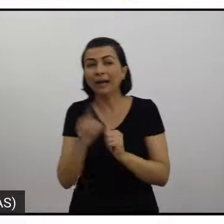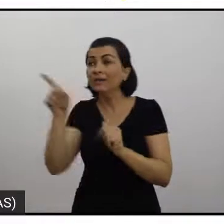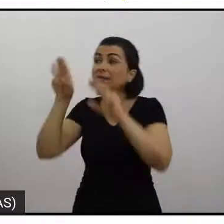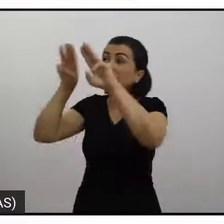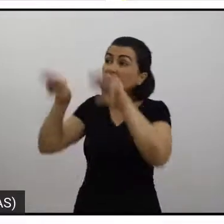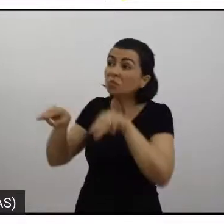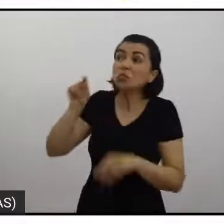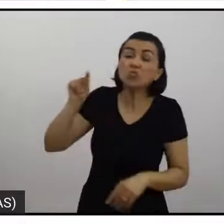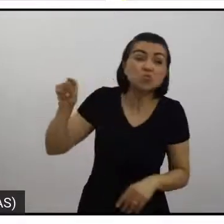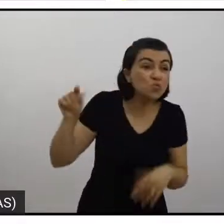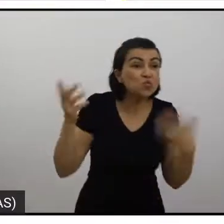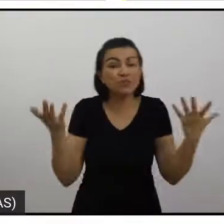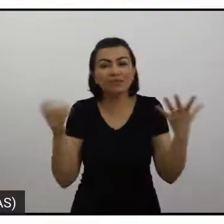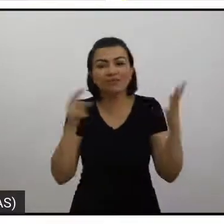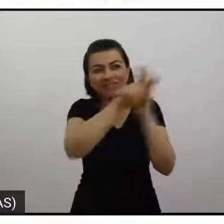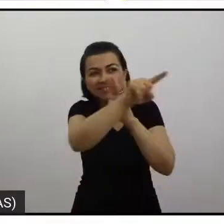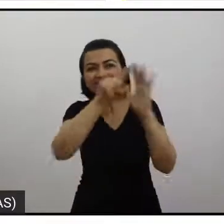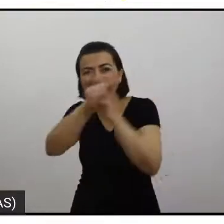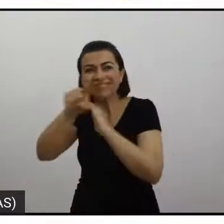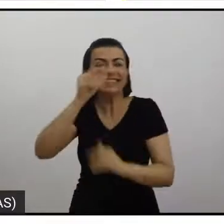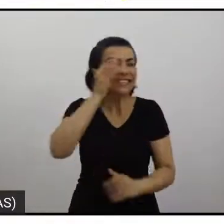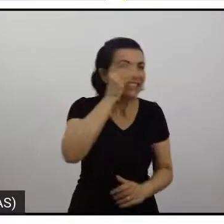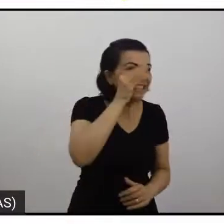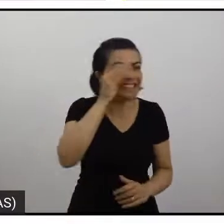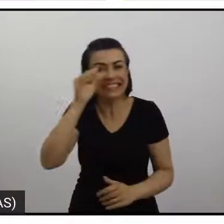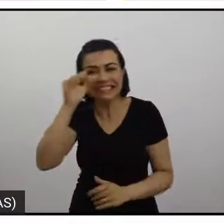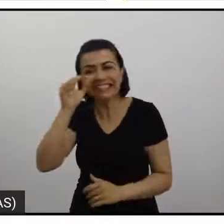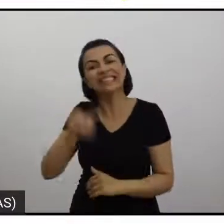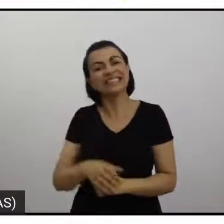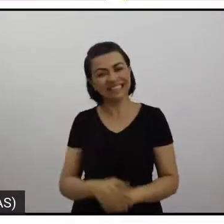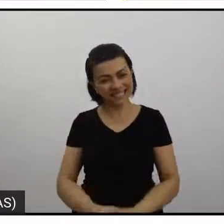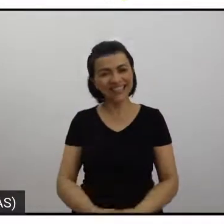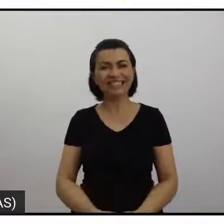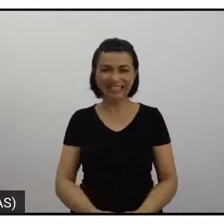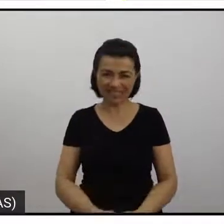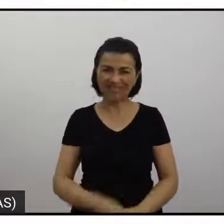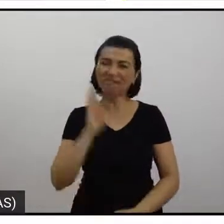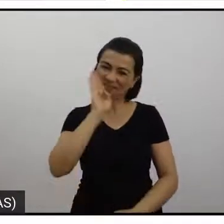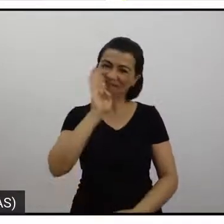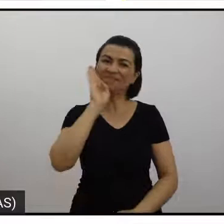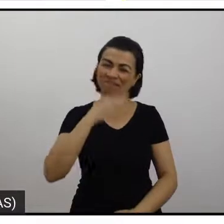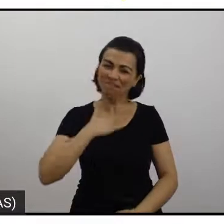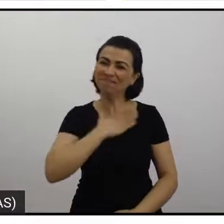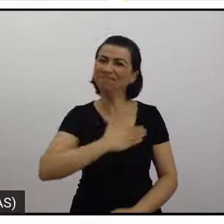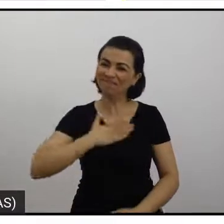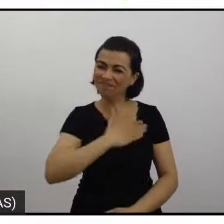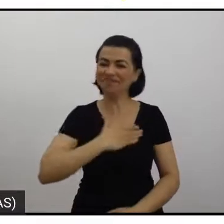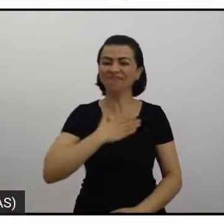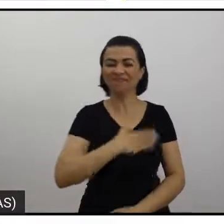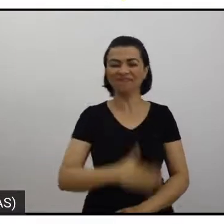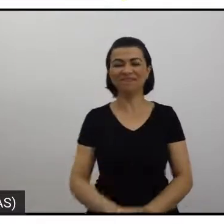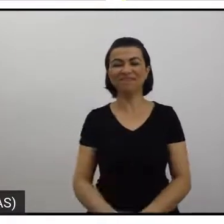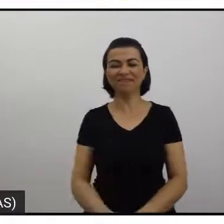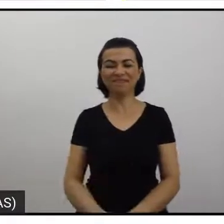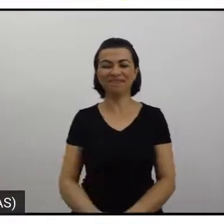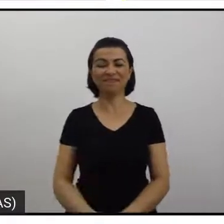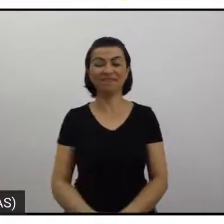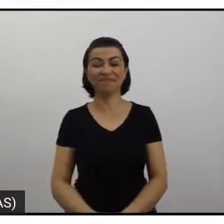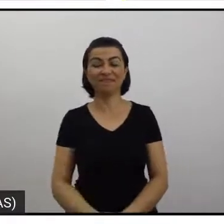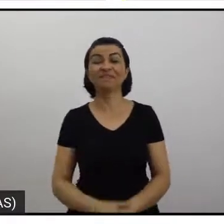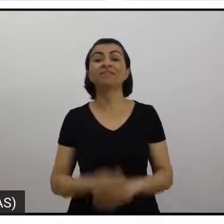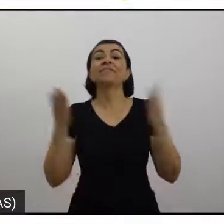com tudo isso que você estava falando. Uhum. E, bom, agora vamos para